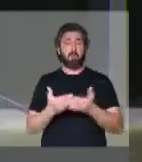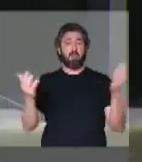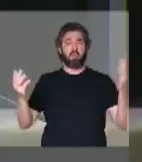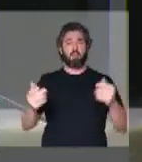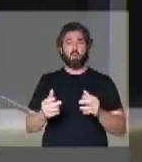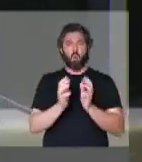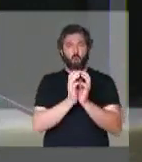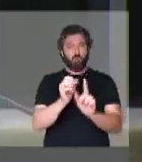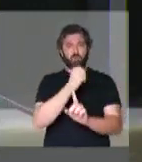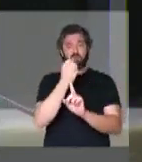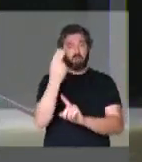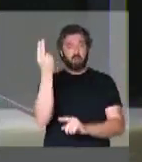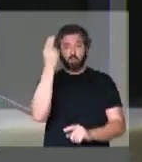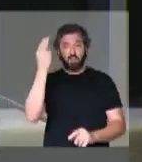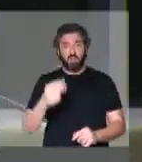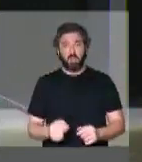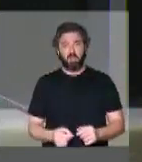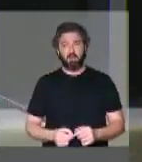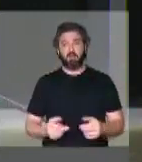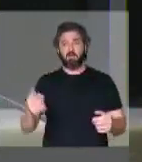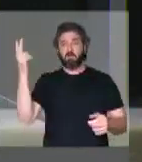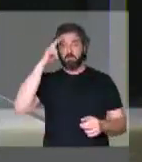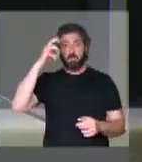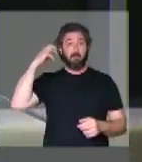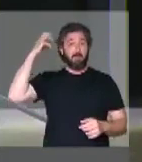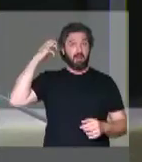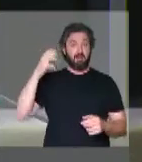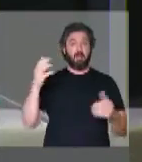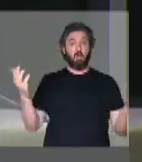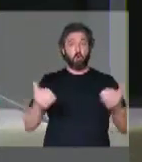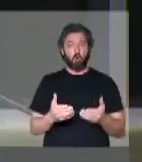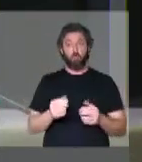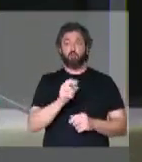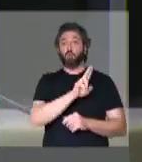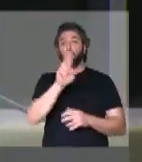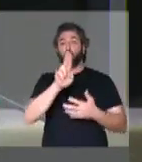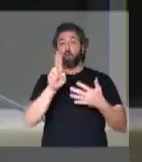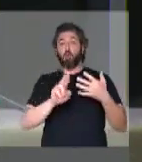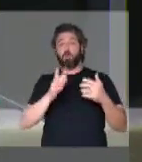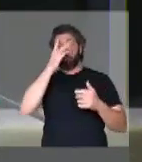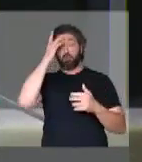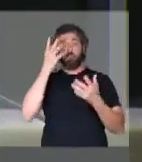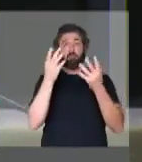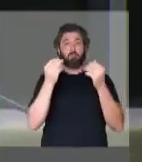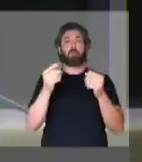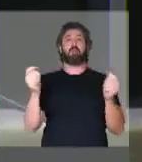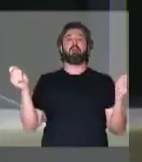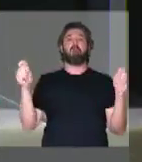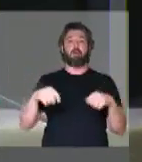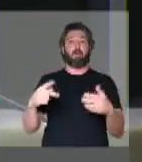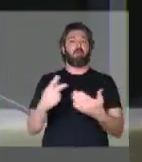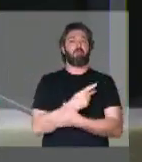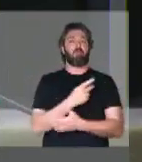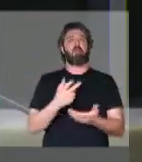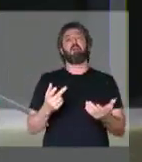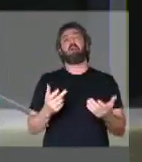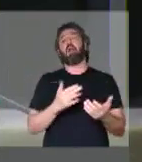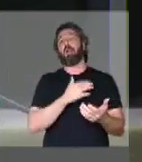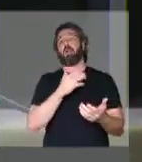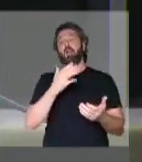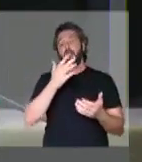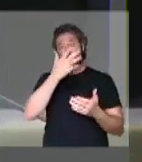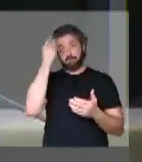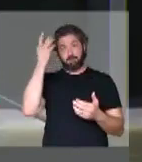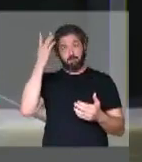conviver socialmente. Hoje é o dia de lembrar de Marielle, lembrar dos nomes de muitos que nós vamos esquecer amanhã. Essa